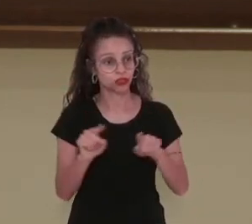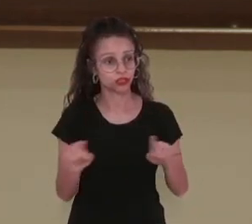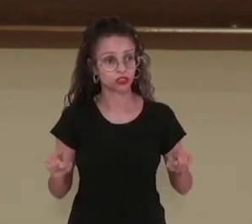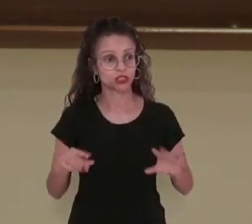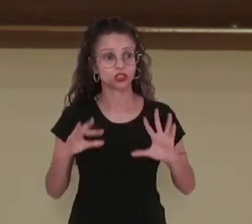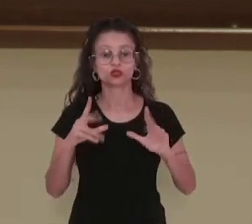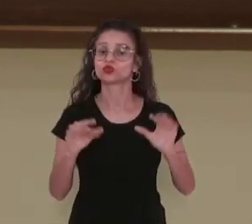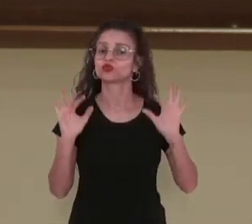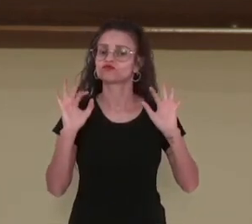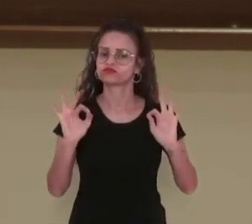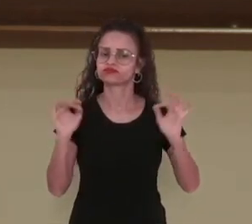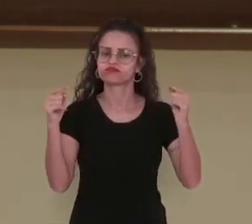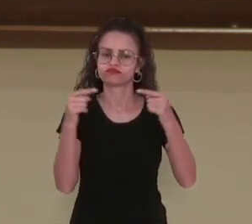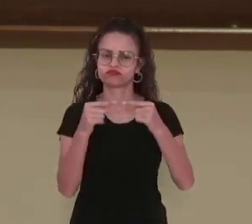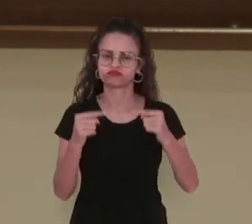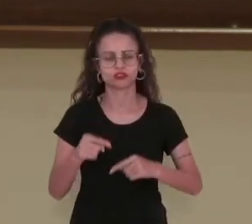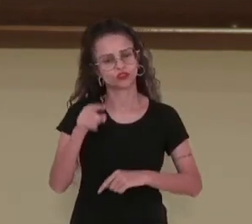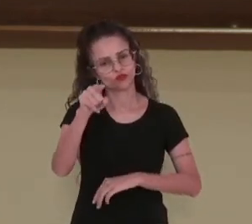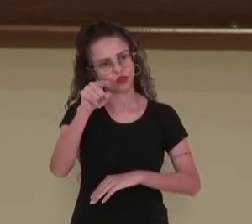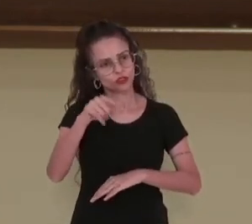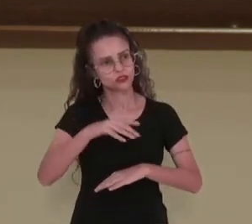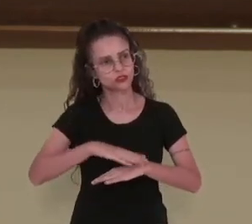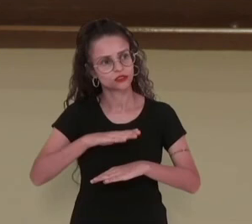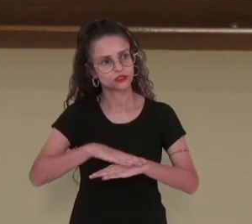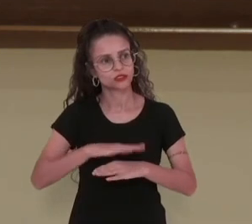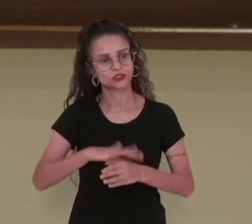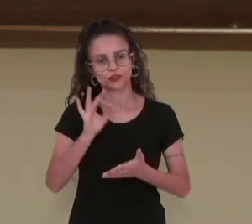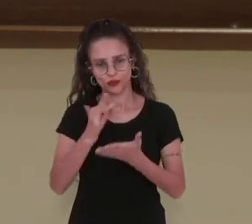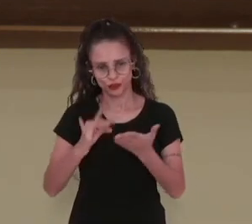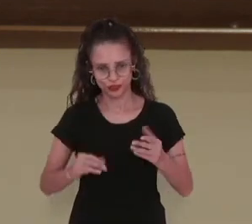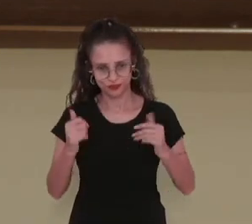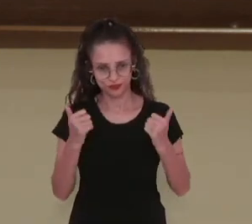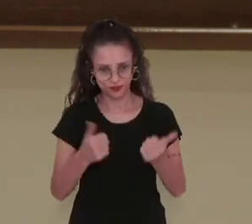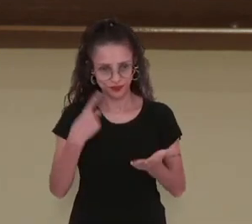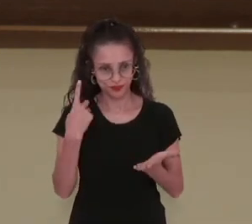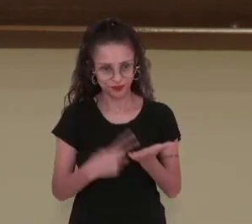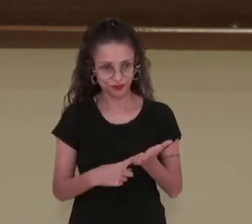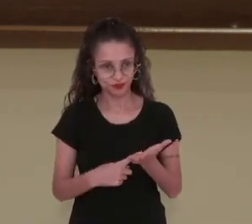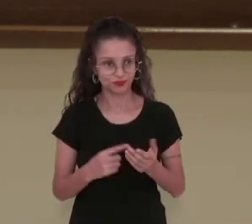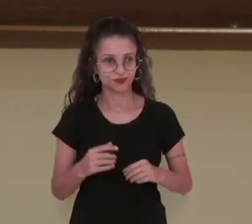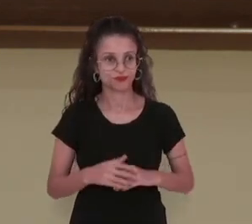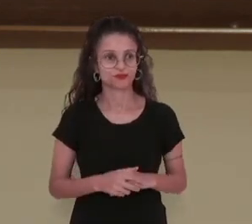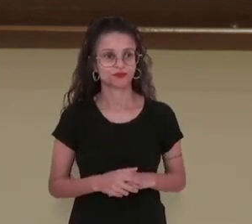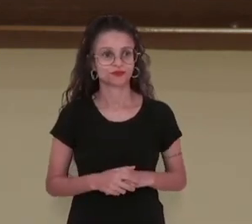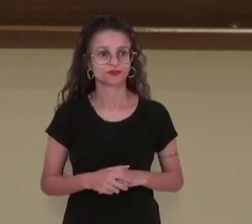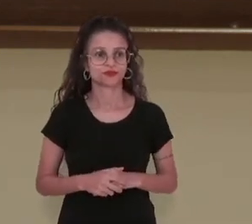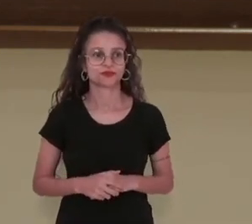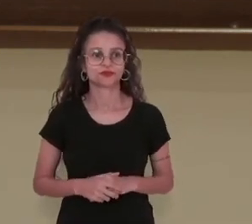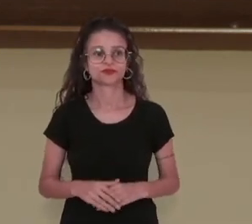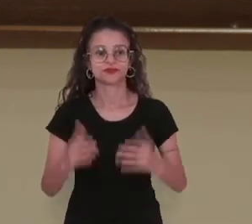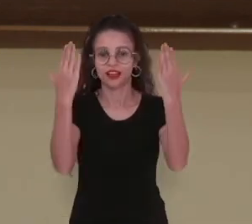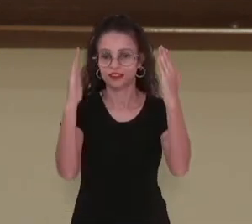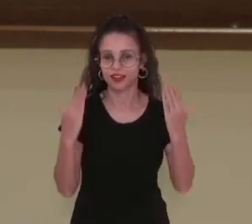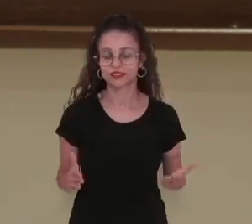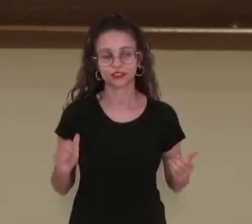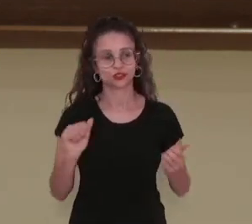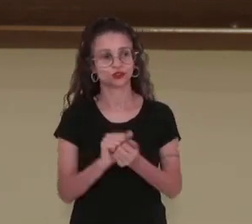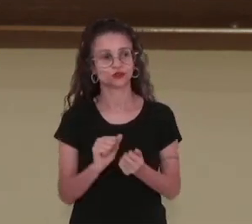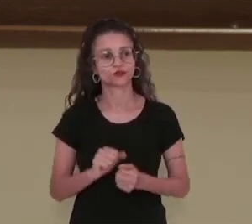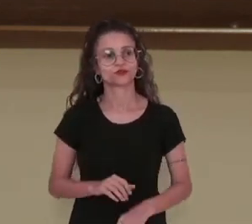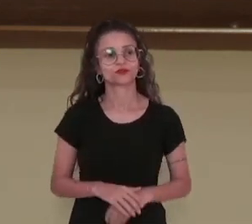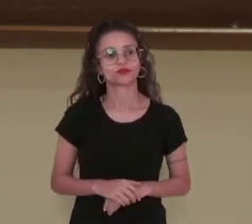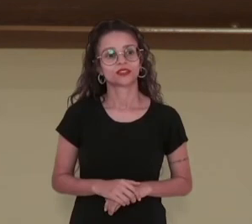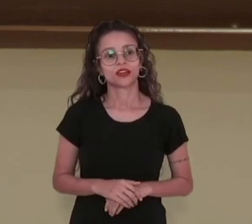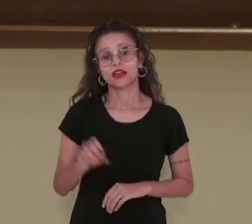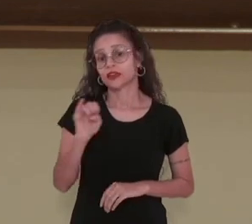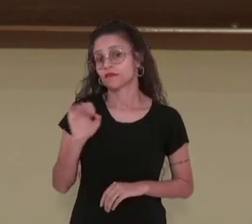bem certinhas para você poder aí estar gabaritando. Combinado? Analisando juntos, imagem não